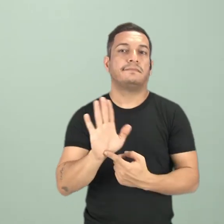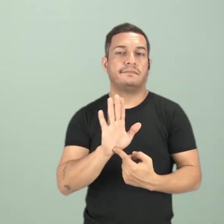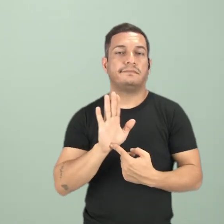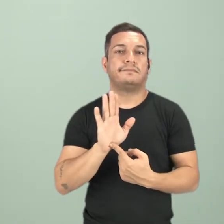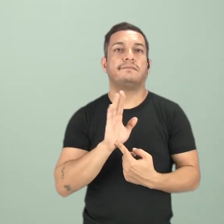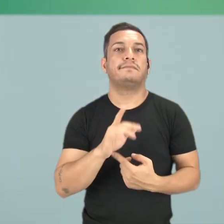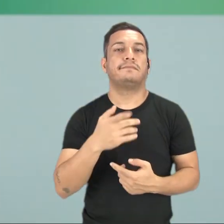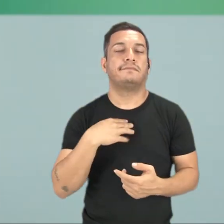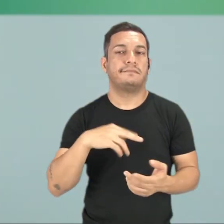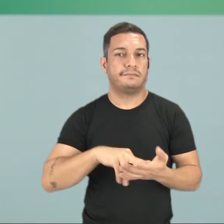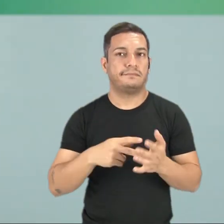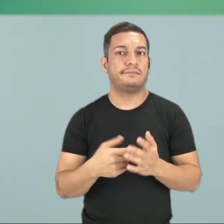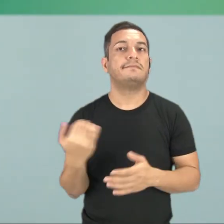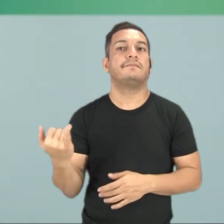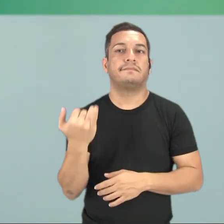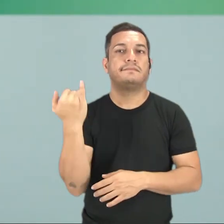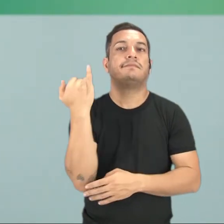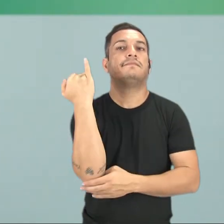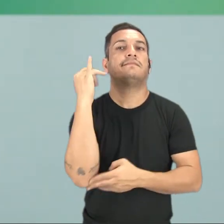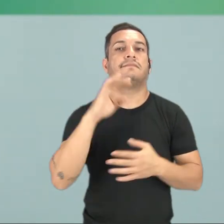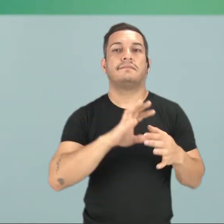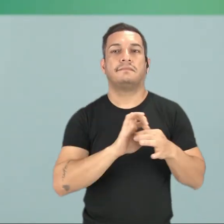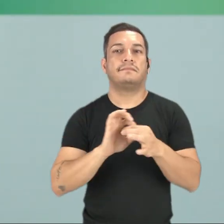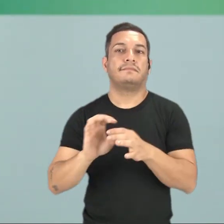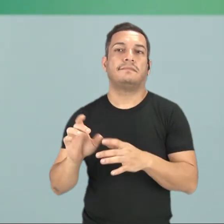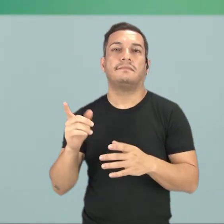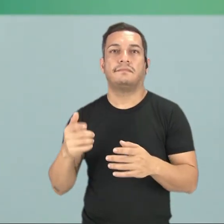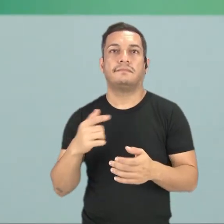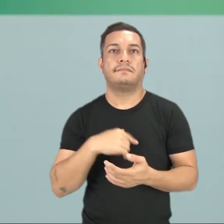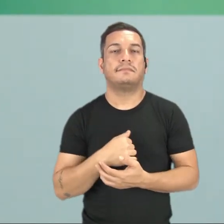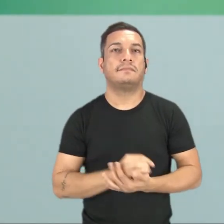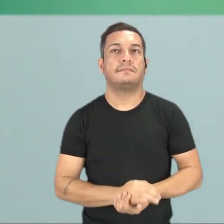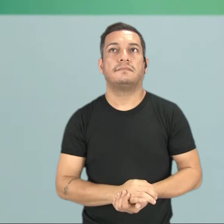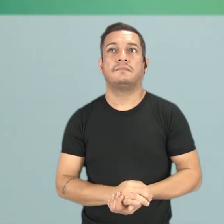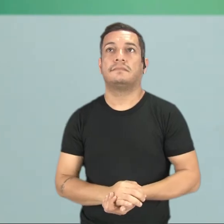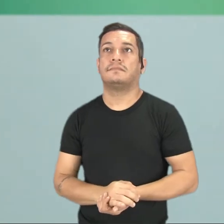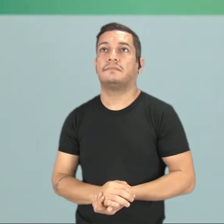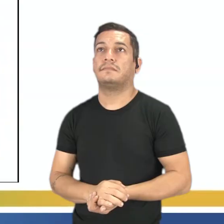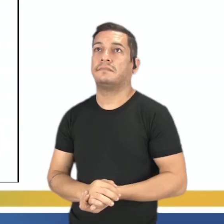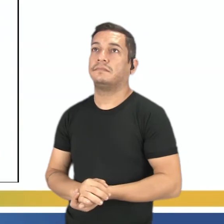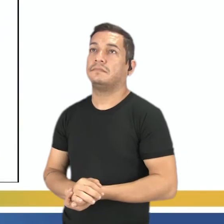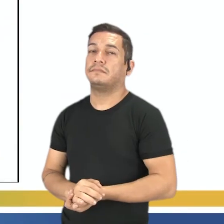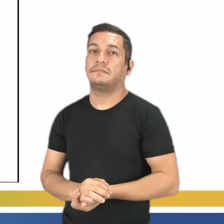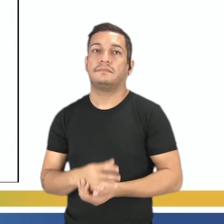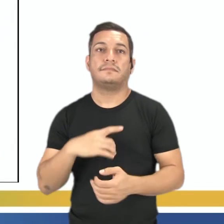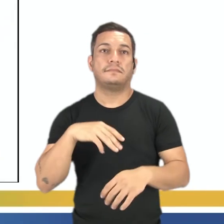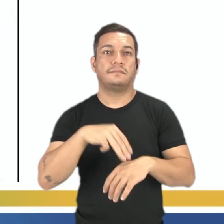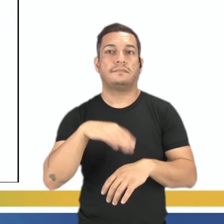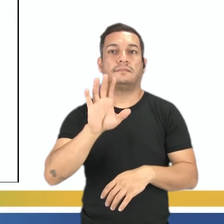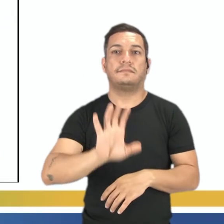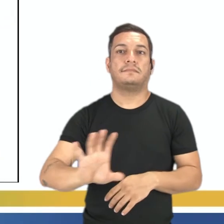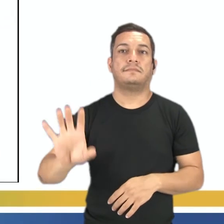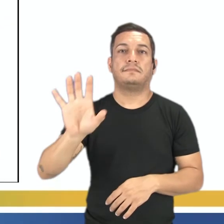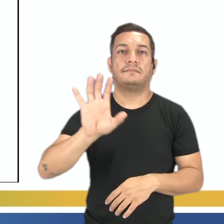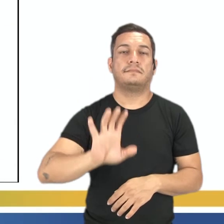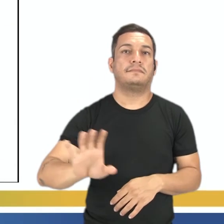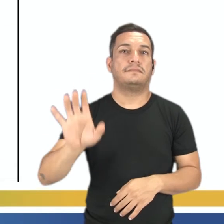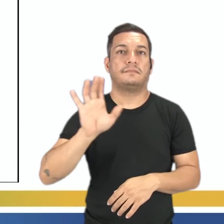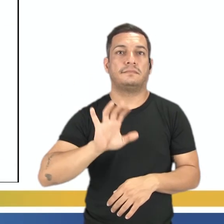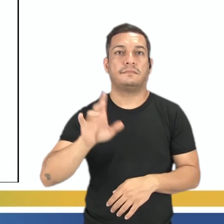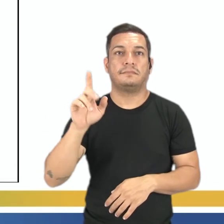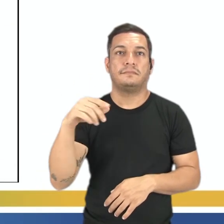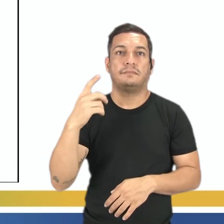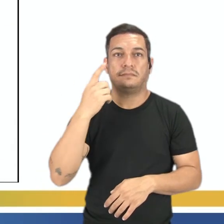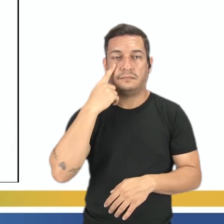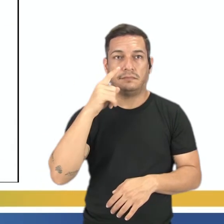coisa para nós e tem toda a parte contextualizada por detrás de uma imagem. Aí nós temos esse mapa, né? Onde